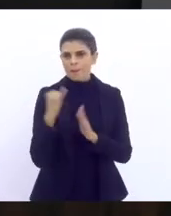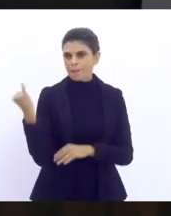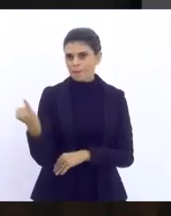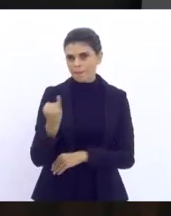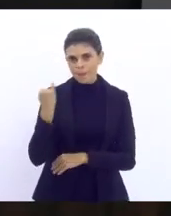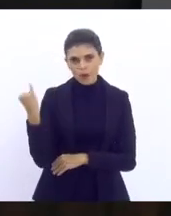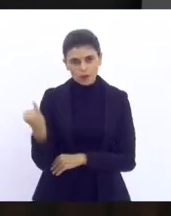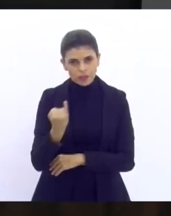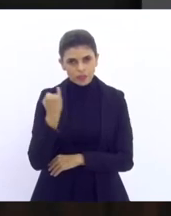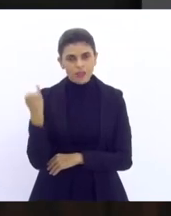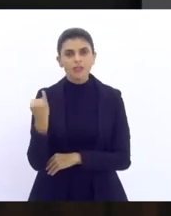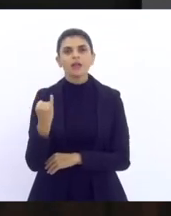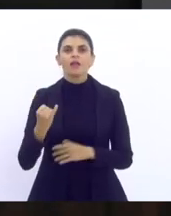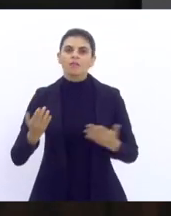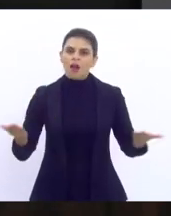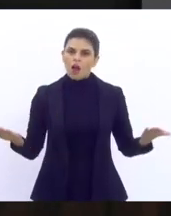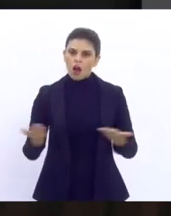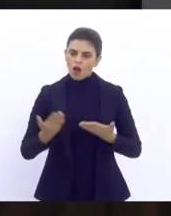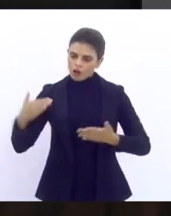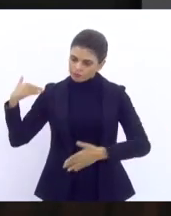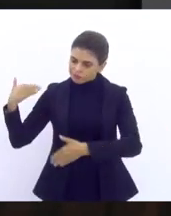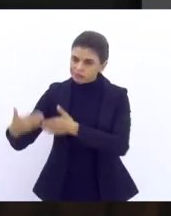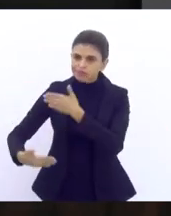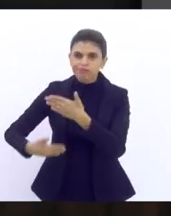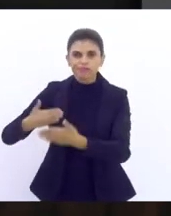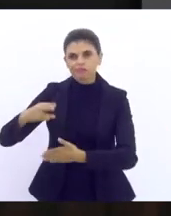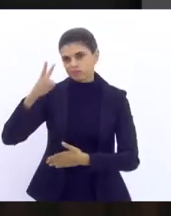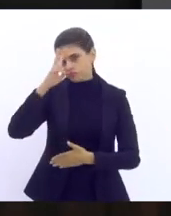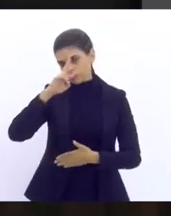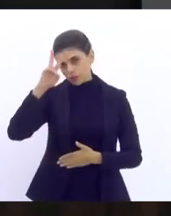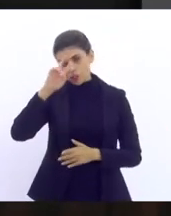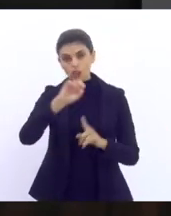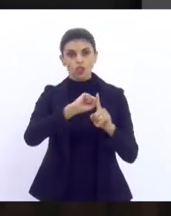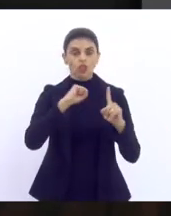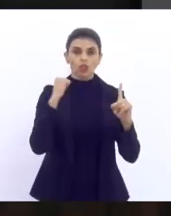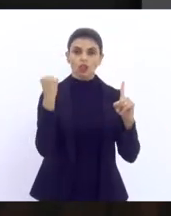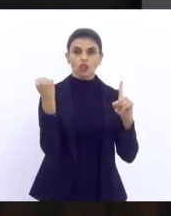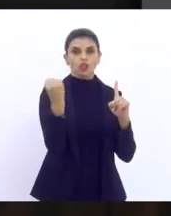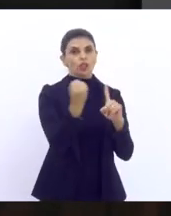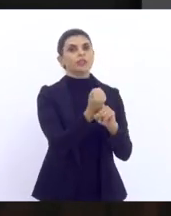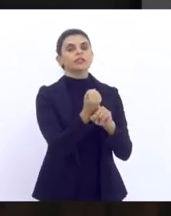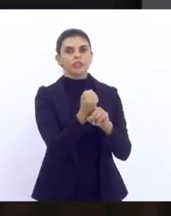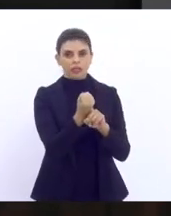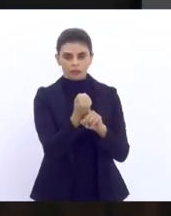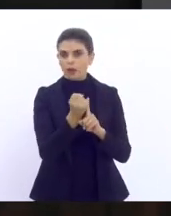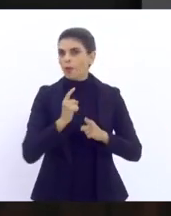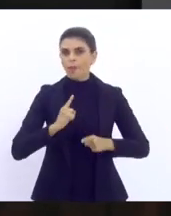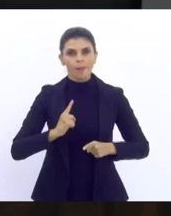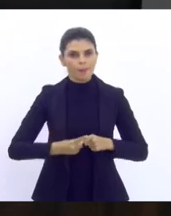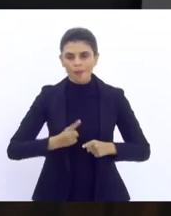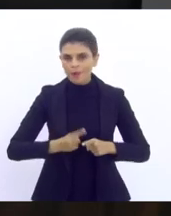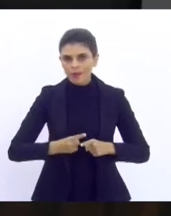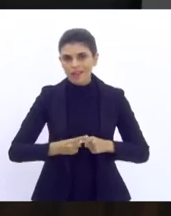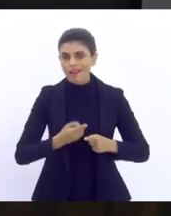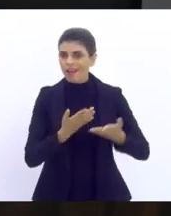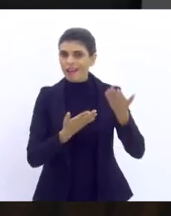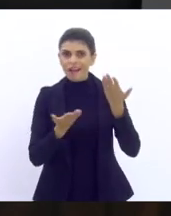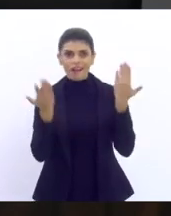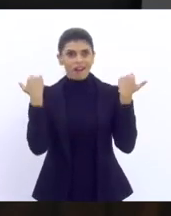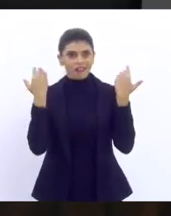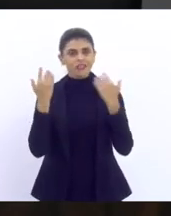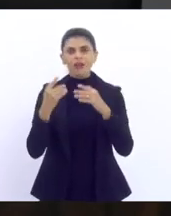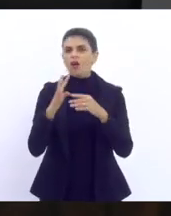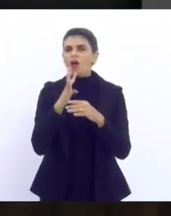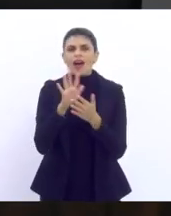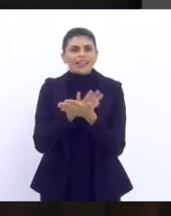grande relevância que tem para a família fluminense, para a sociedade fluminense. Nós que, antes até mesmo de